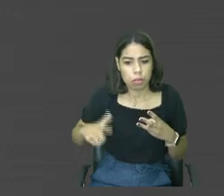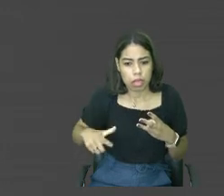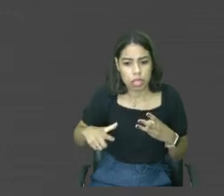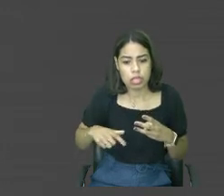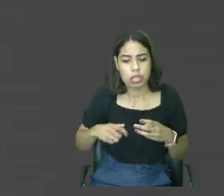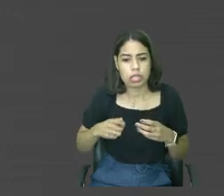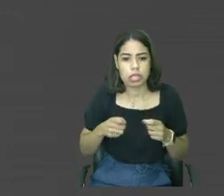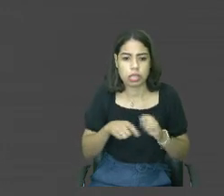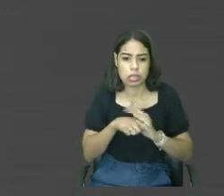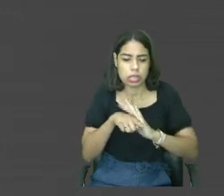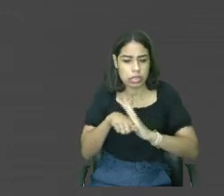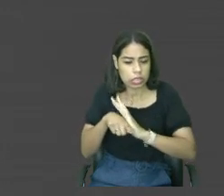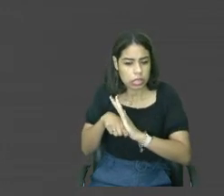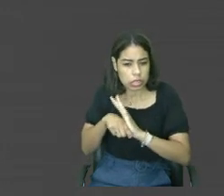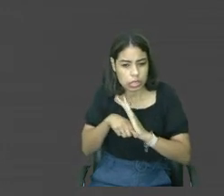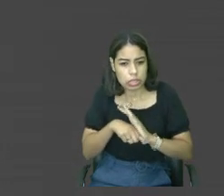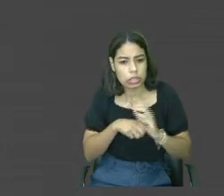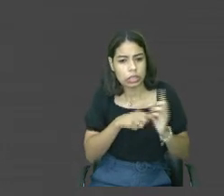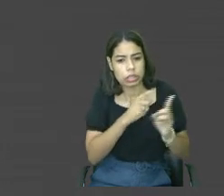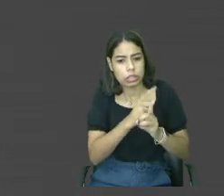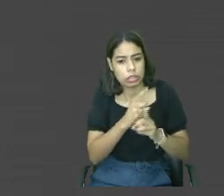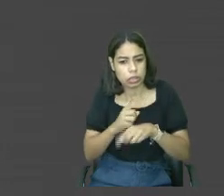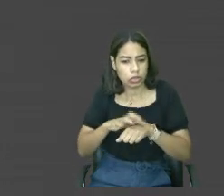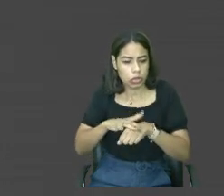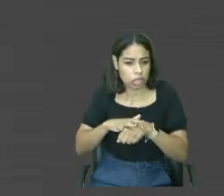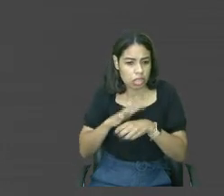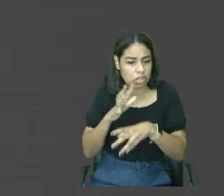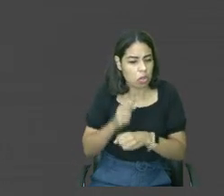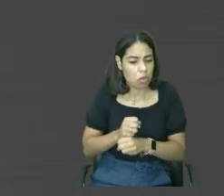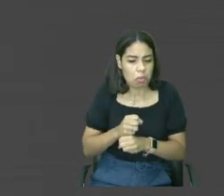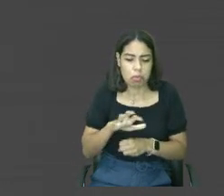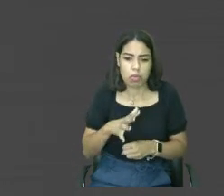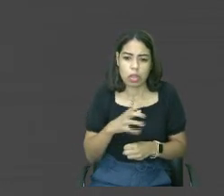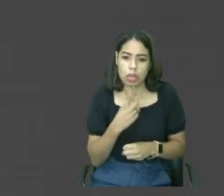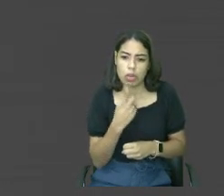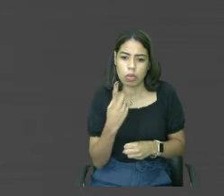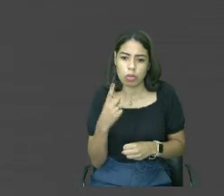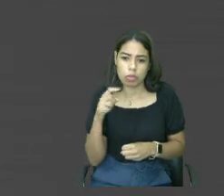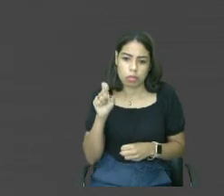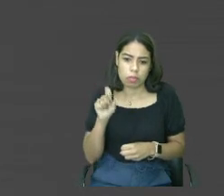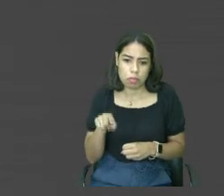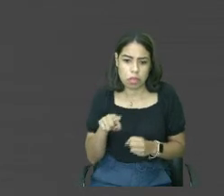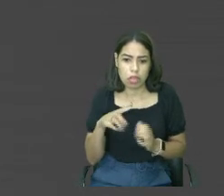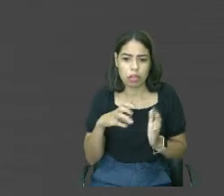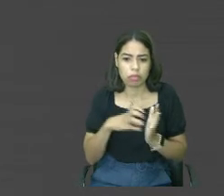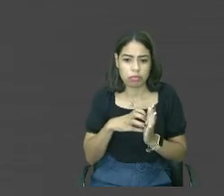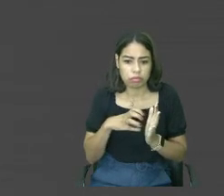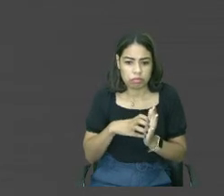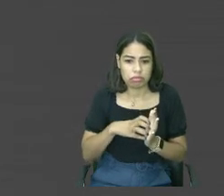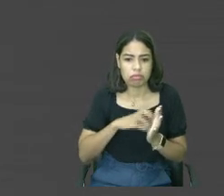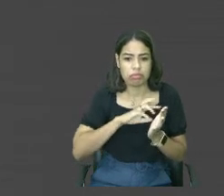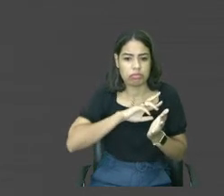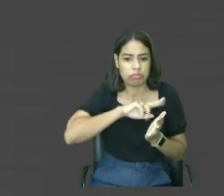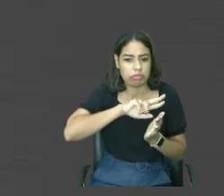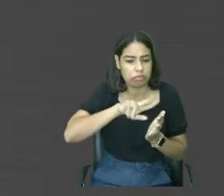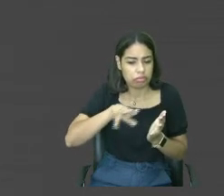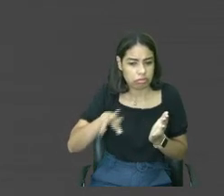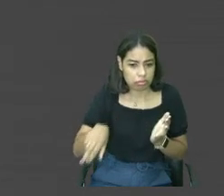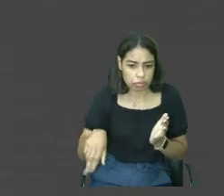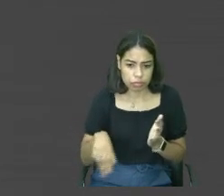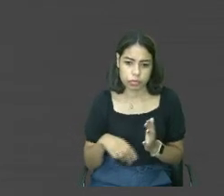no município, um pouco mais de 11 mil, né? Para HIV, sífilis, hepatites, enfim. E também a entrega